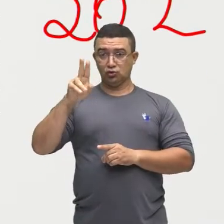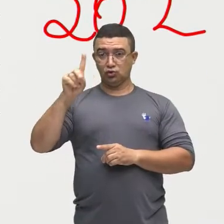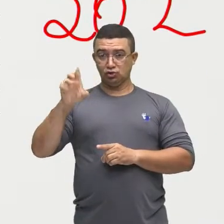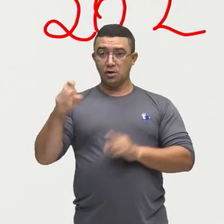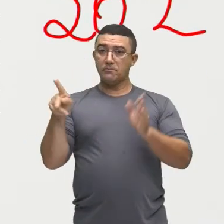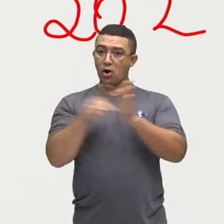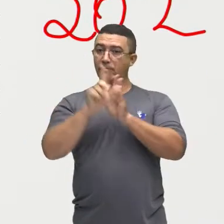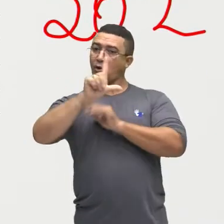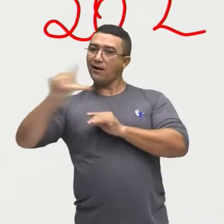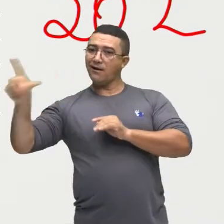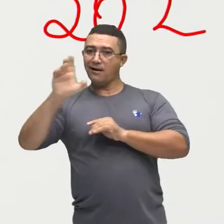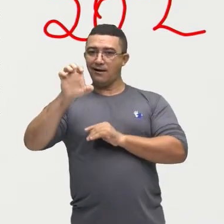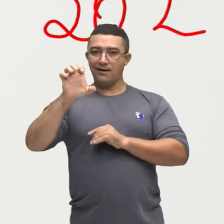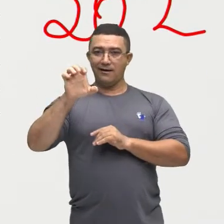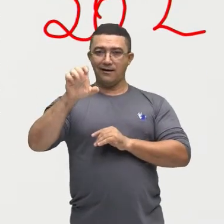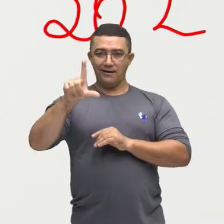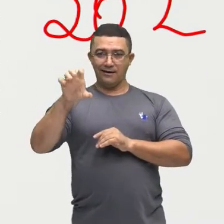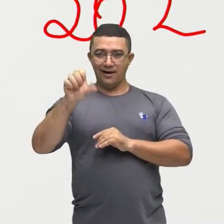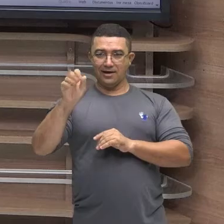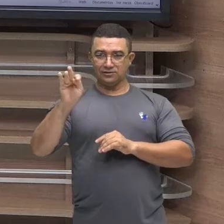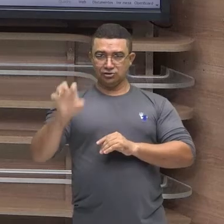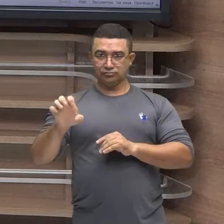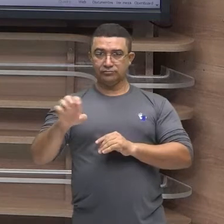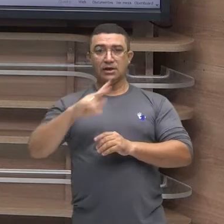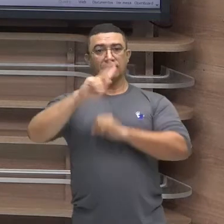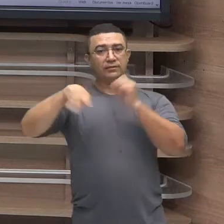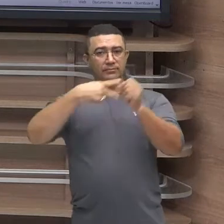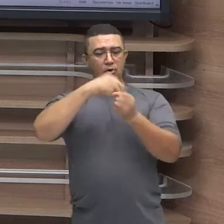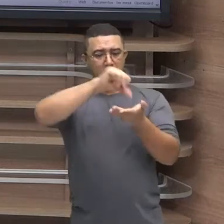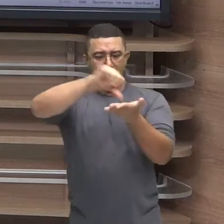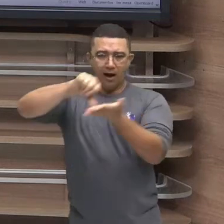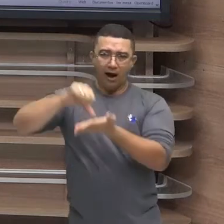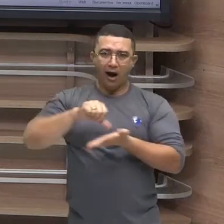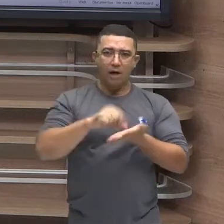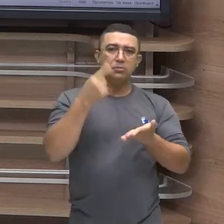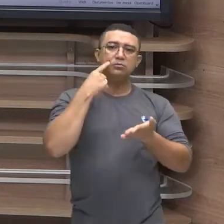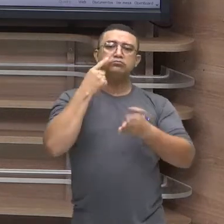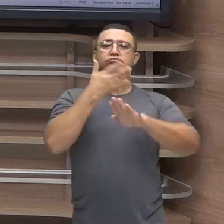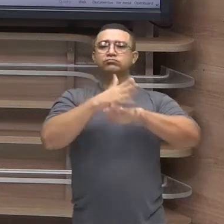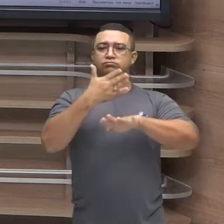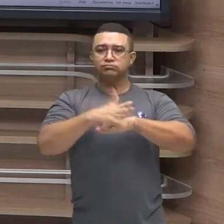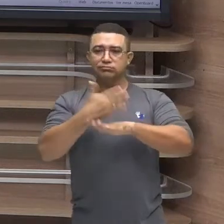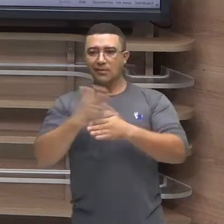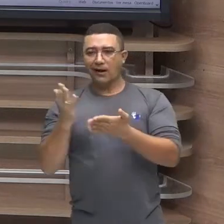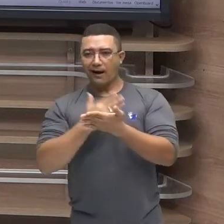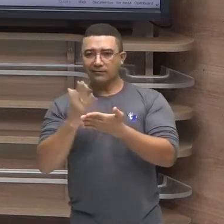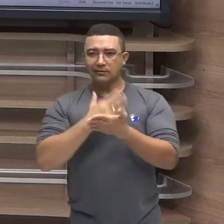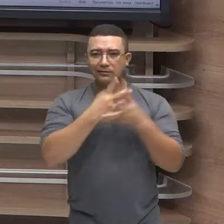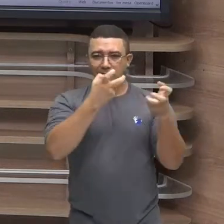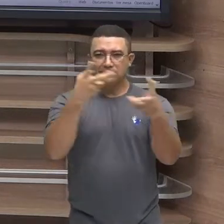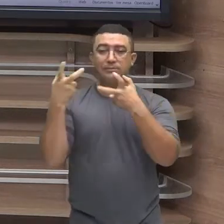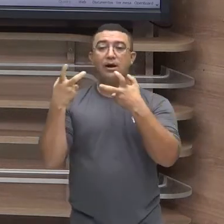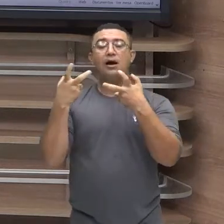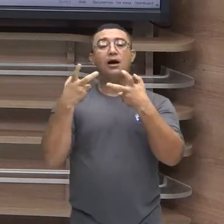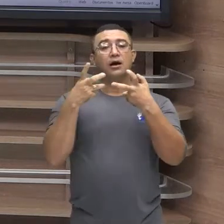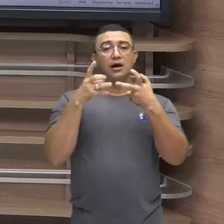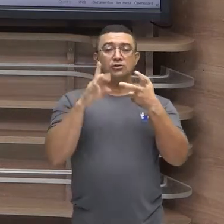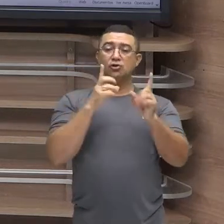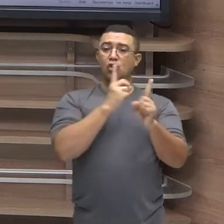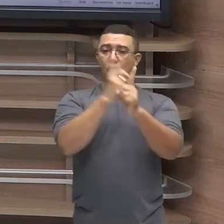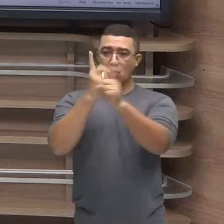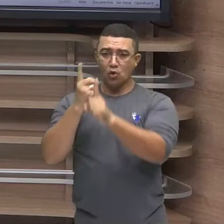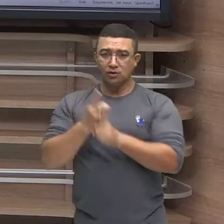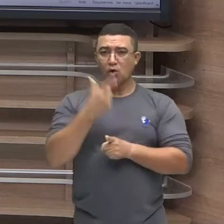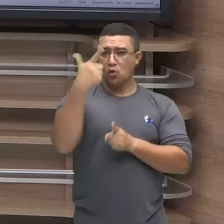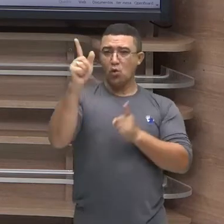aí depois vocês vão olhar o mapa aí com mais calma, pegar aí o caderno de vocês, observar esse mapinha, aí vocês encontrem também os